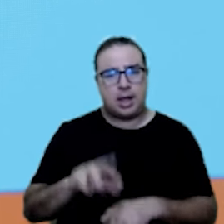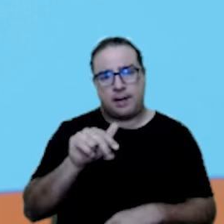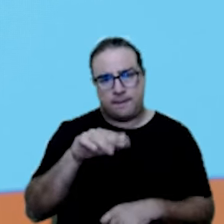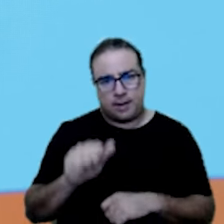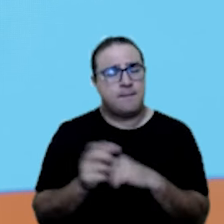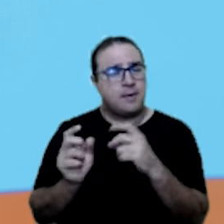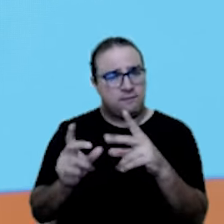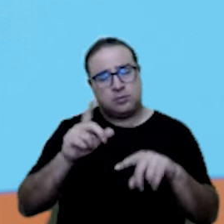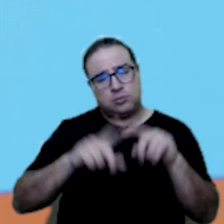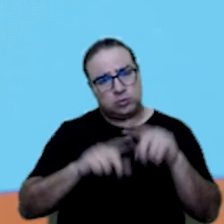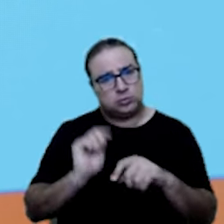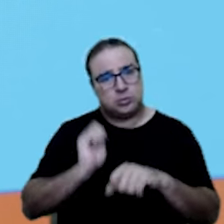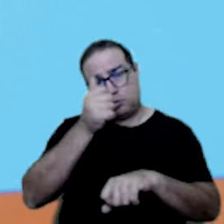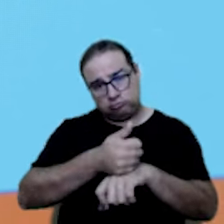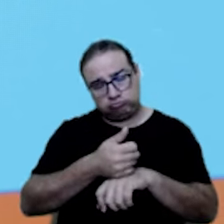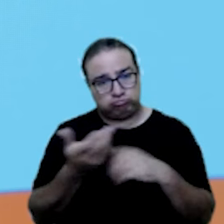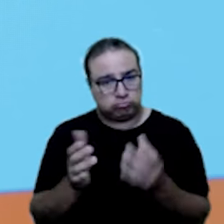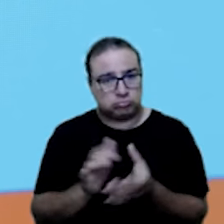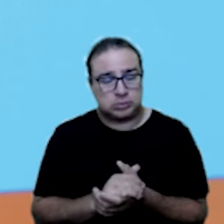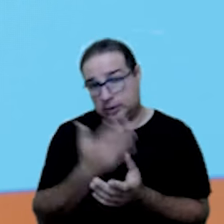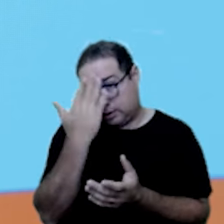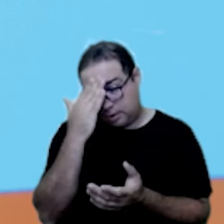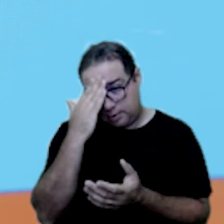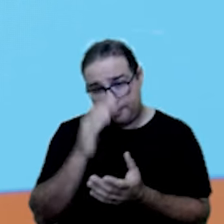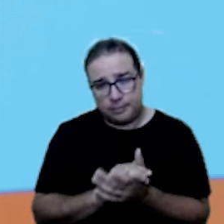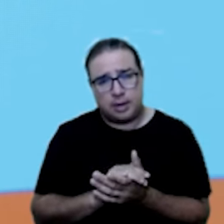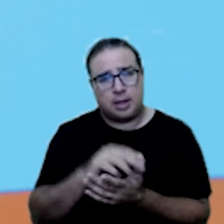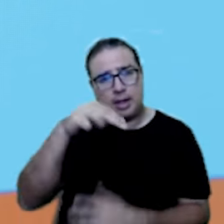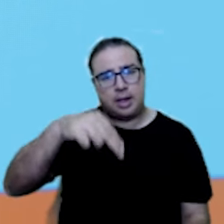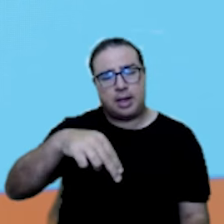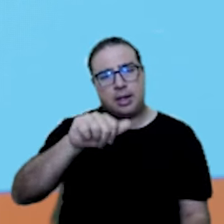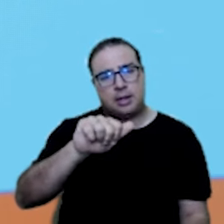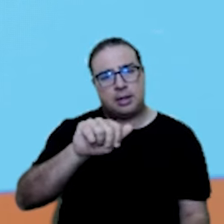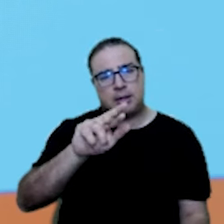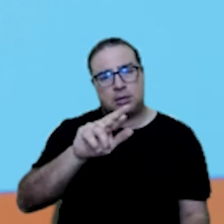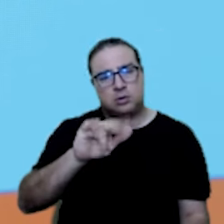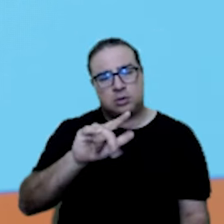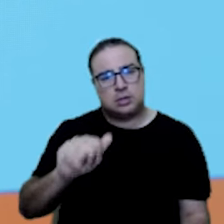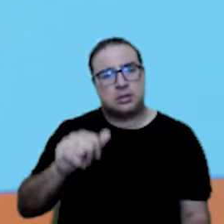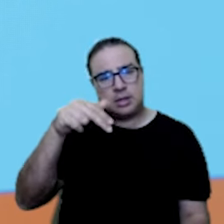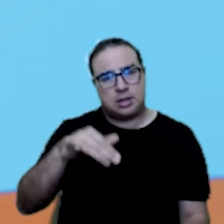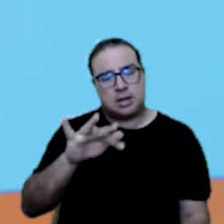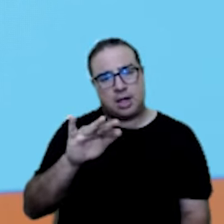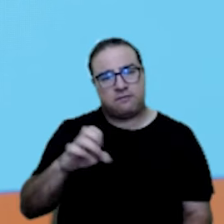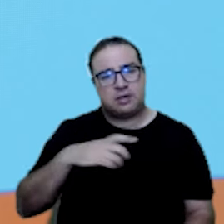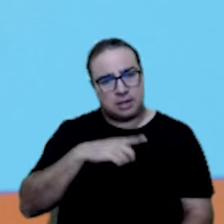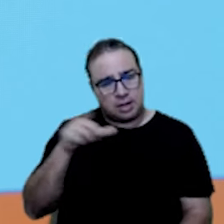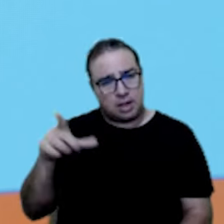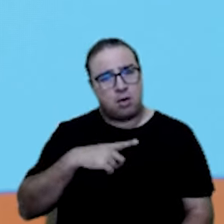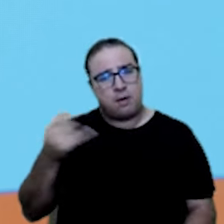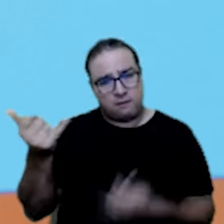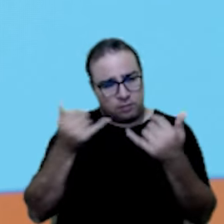uma remessa é uma venda de produto com substituição entendeu a a natureza é o que aparece lá na nfe